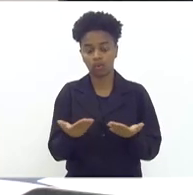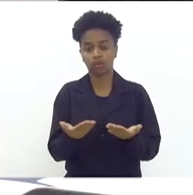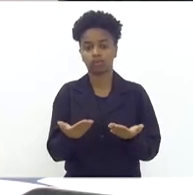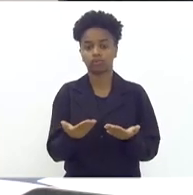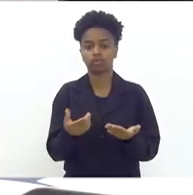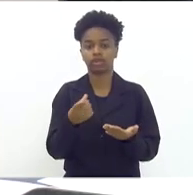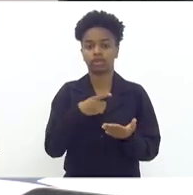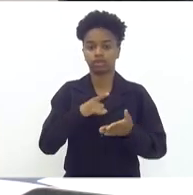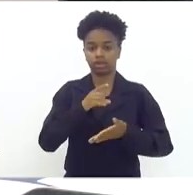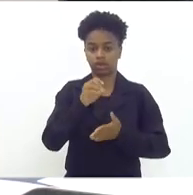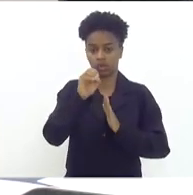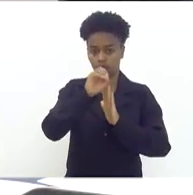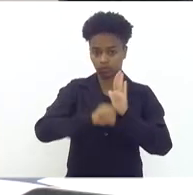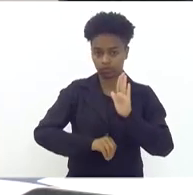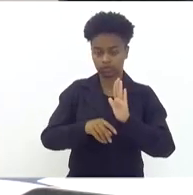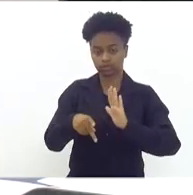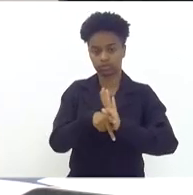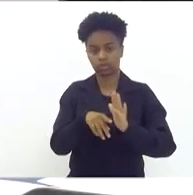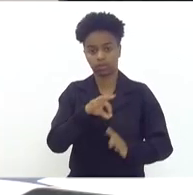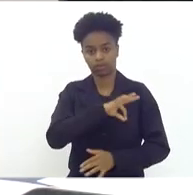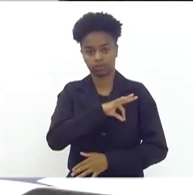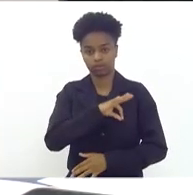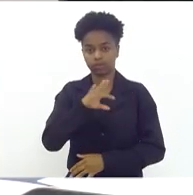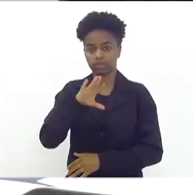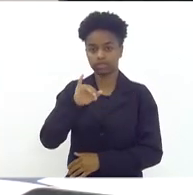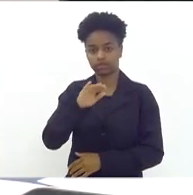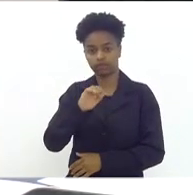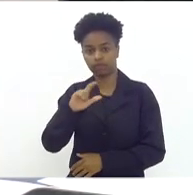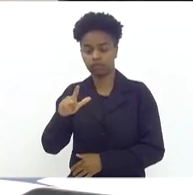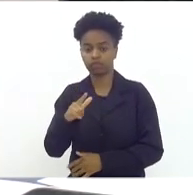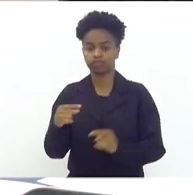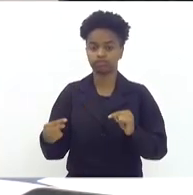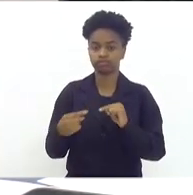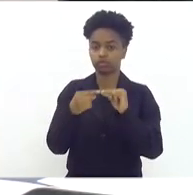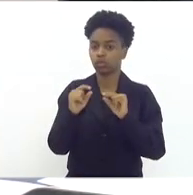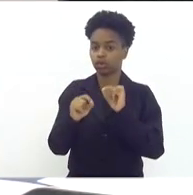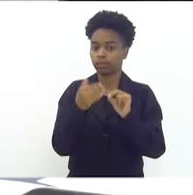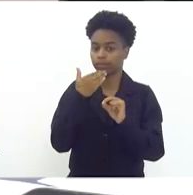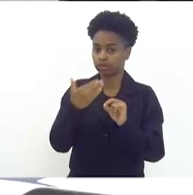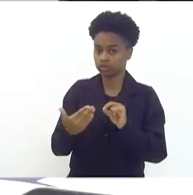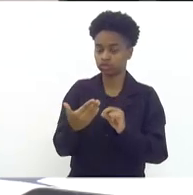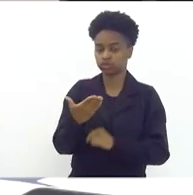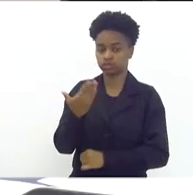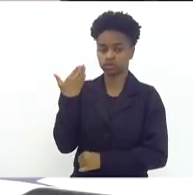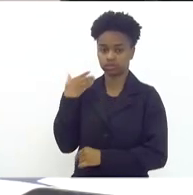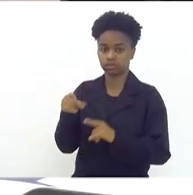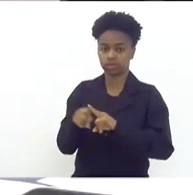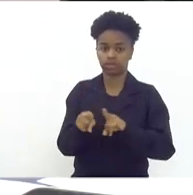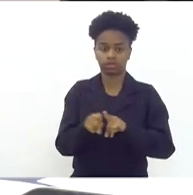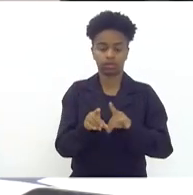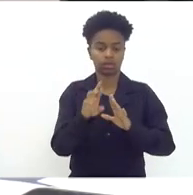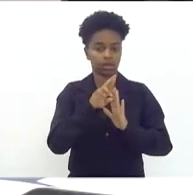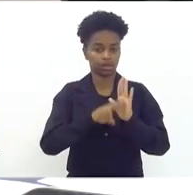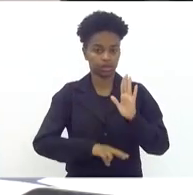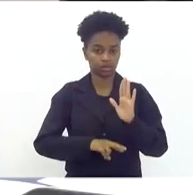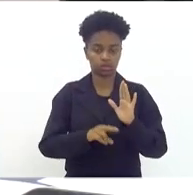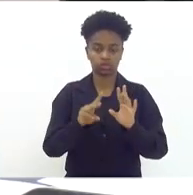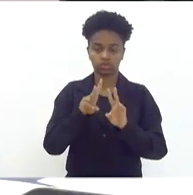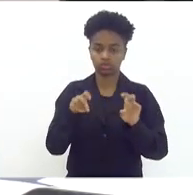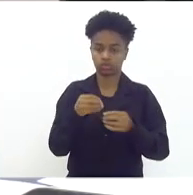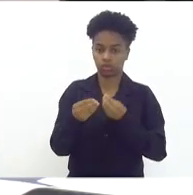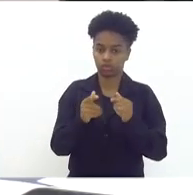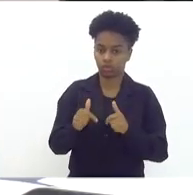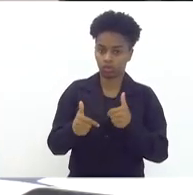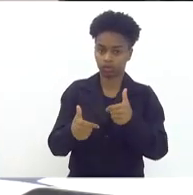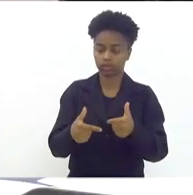ofício da Polícia Civil com base naquilo que foi solicitado também o relatório da Polícia Civil sobre a forma de atuação que eu vou ler rapidamente